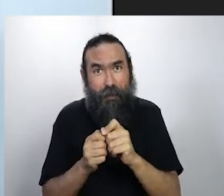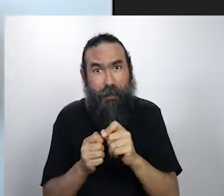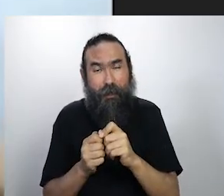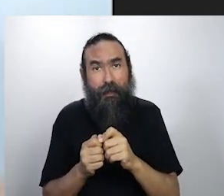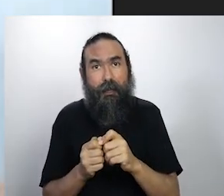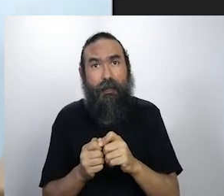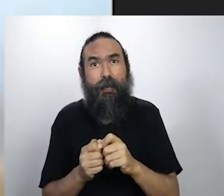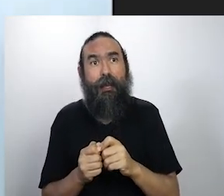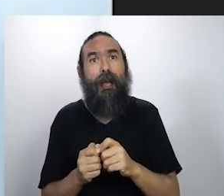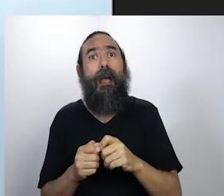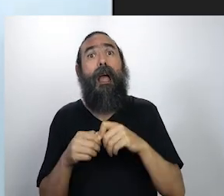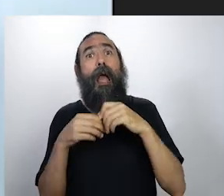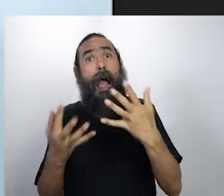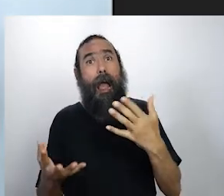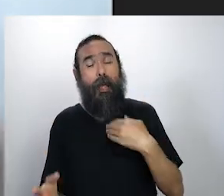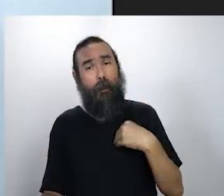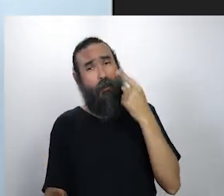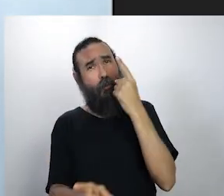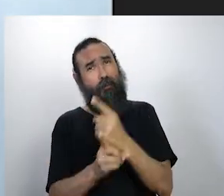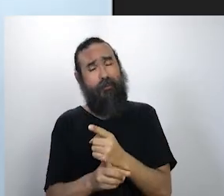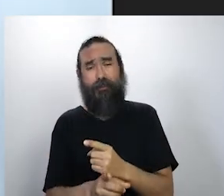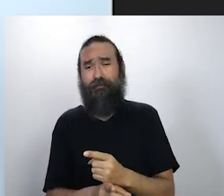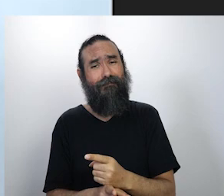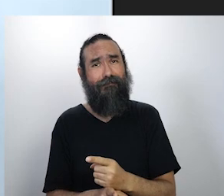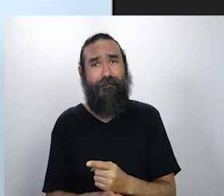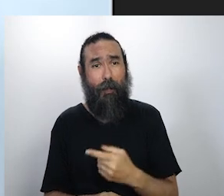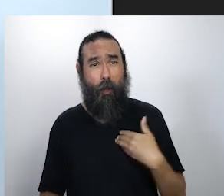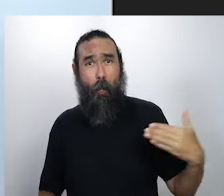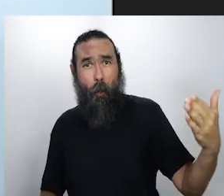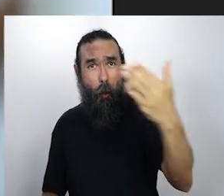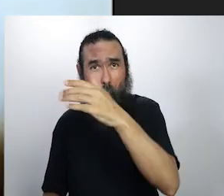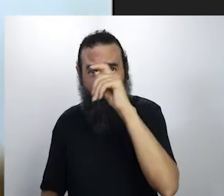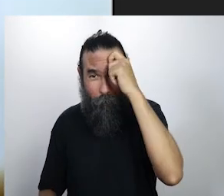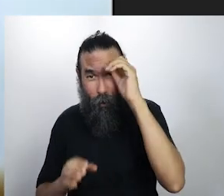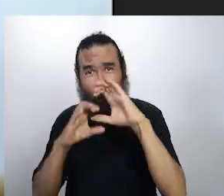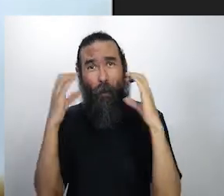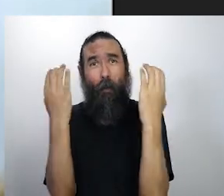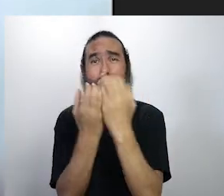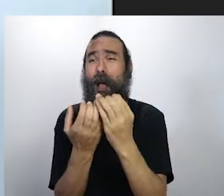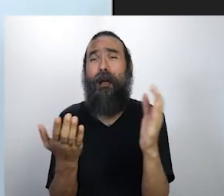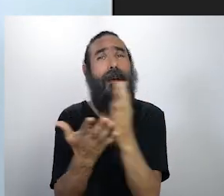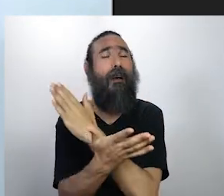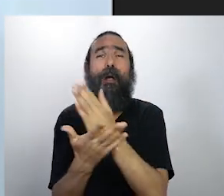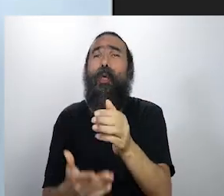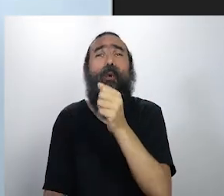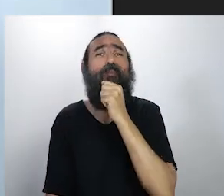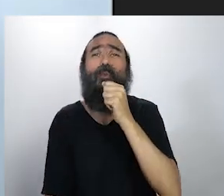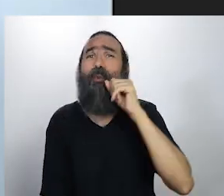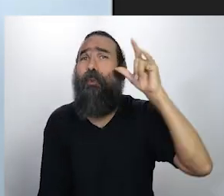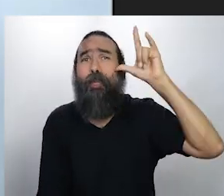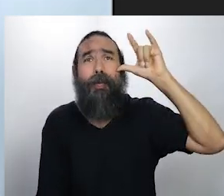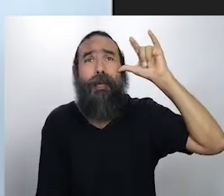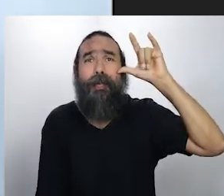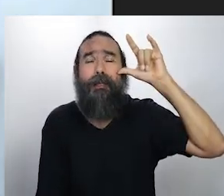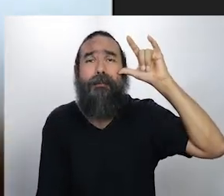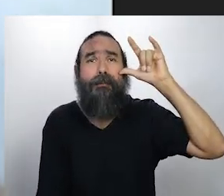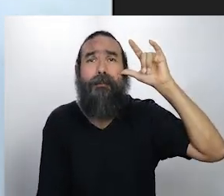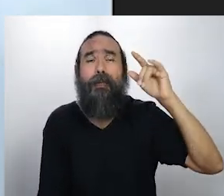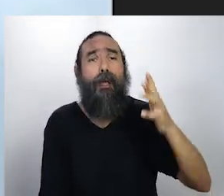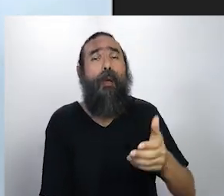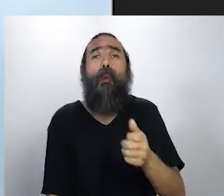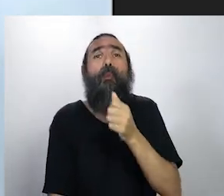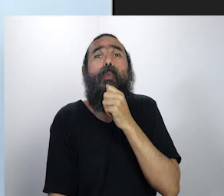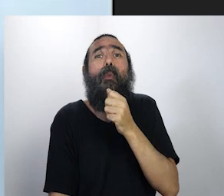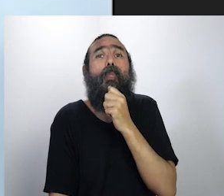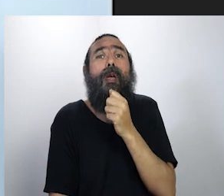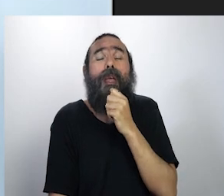ao Instagram, até porque não tem um aparelho, às vezes, de telefone, inclusive, com acesso à tecnologia ou energia no